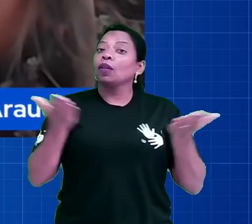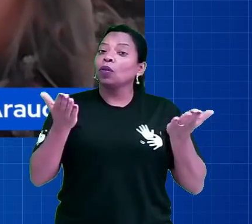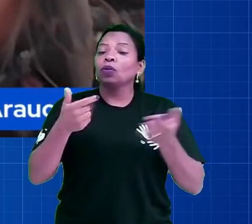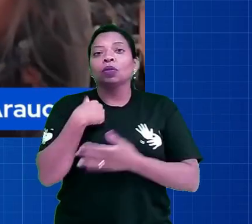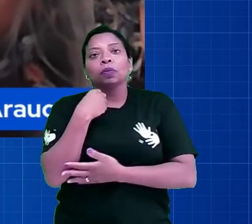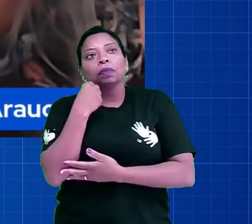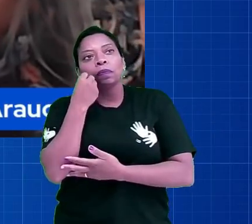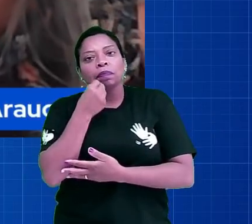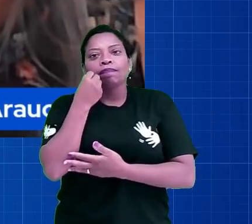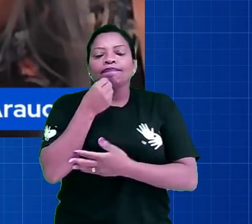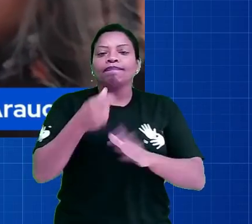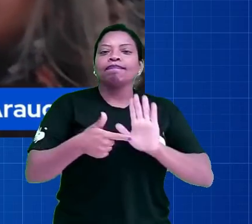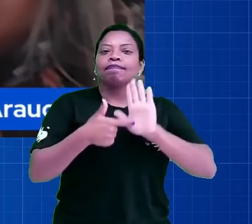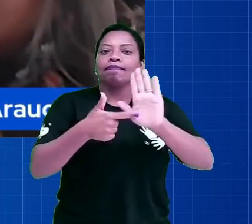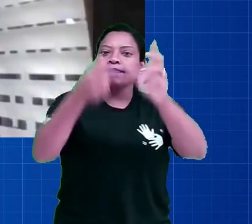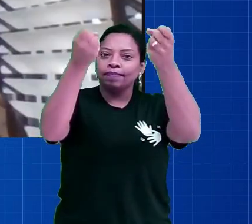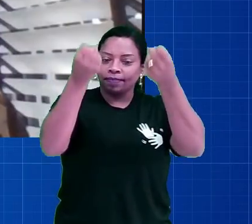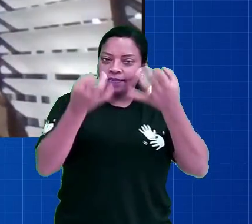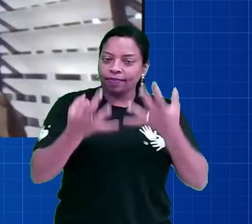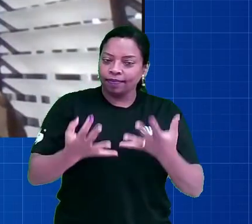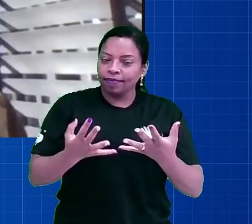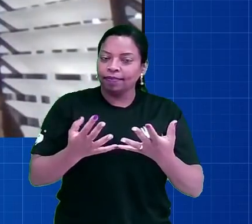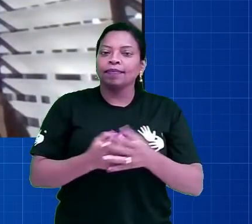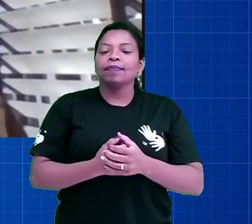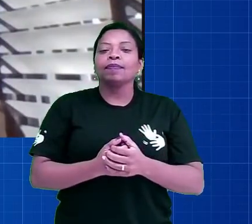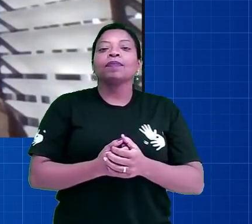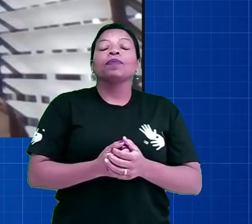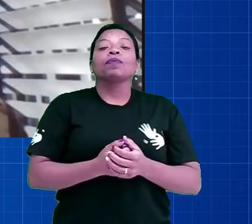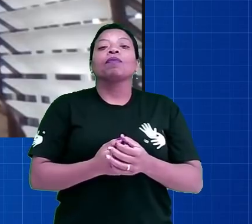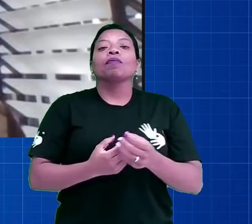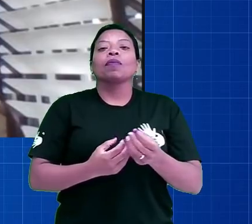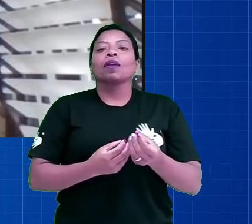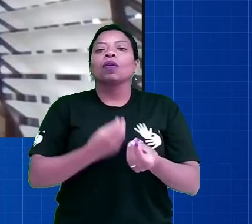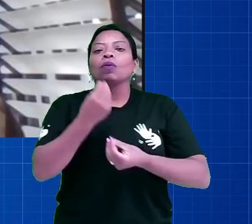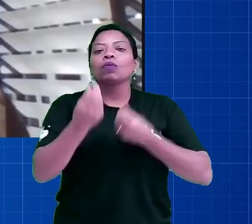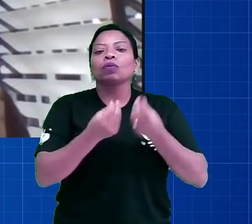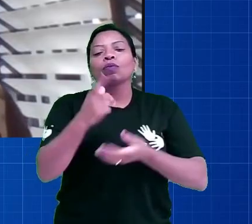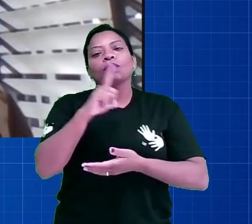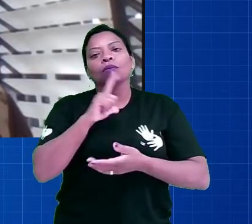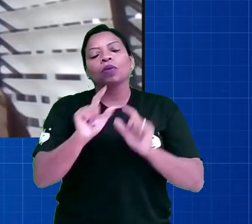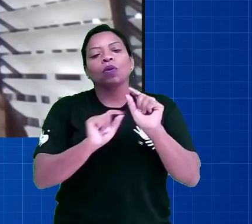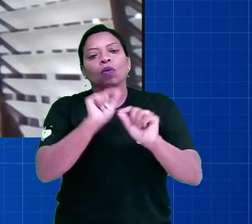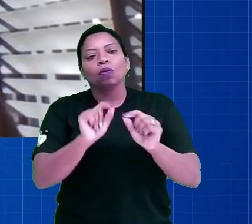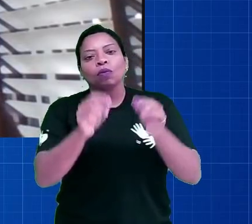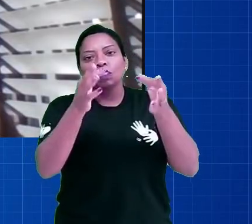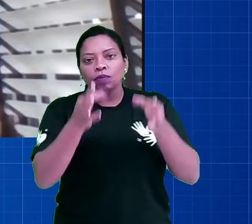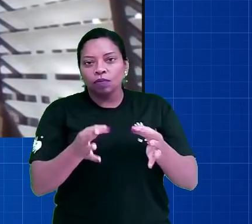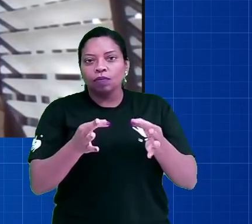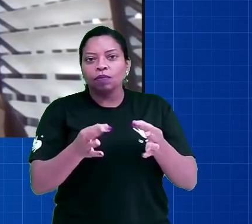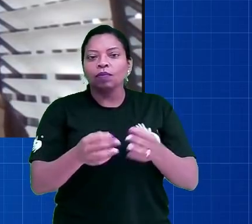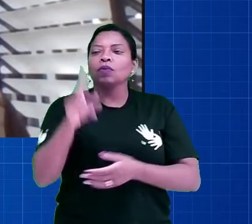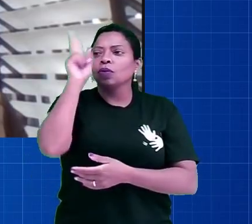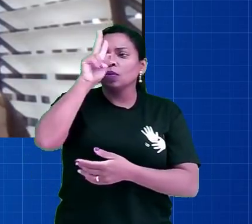aqui é trazer a pauta, né? Apontar alguns aspectos, falar um pouquinho desse